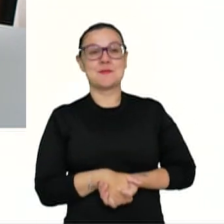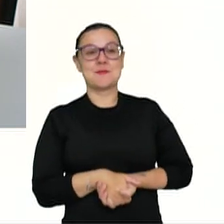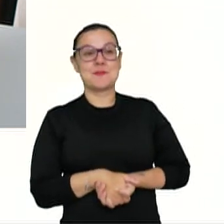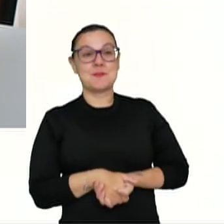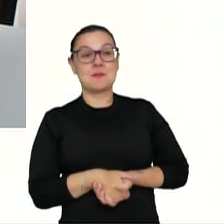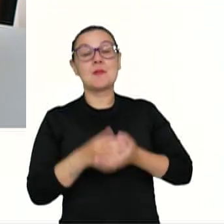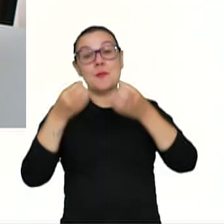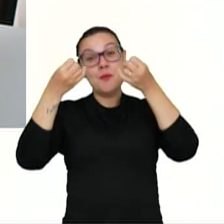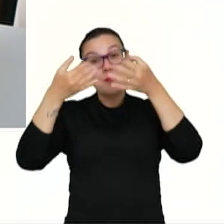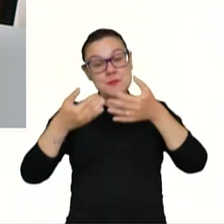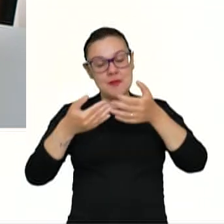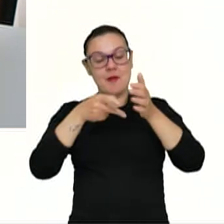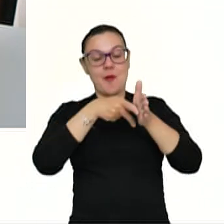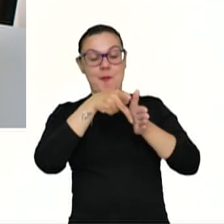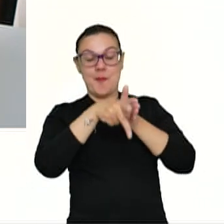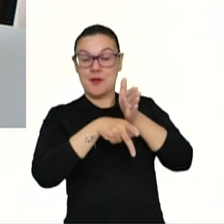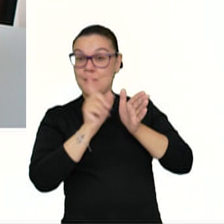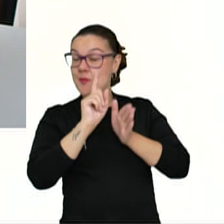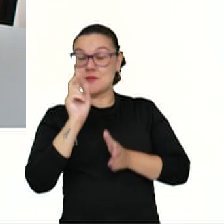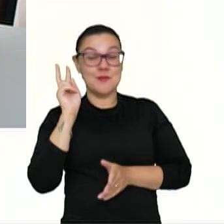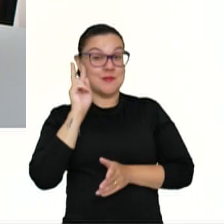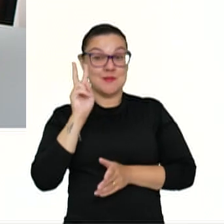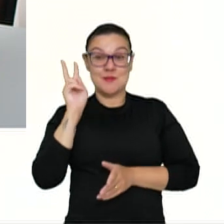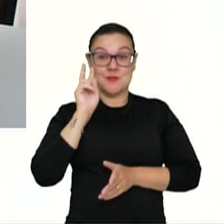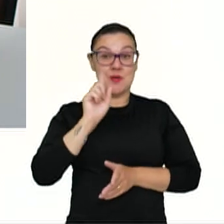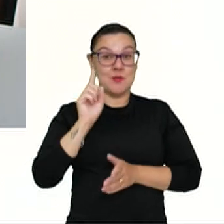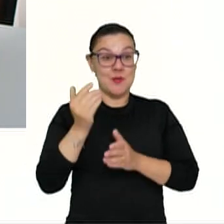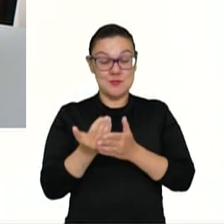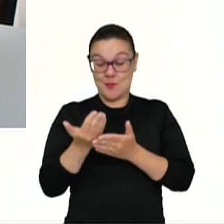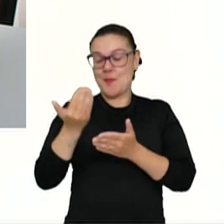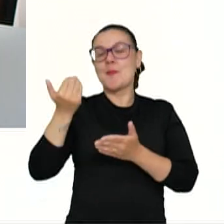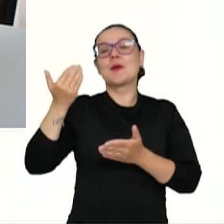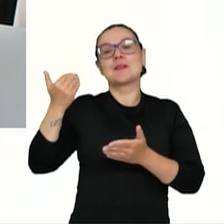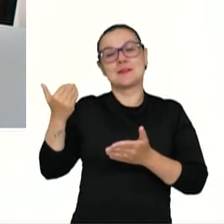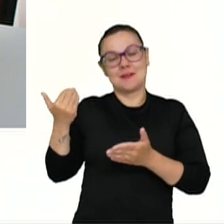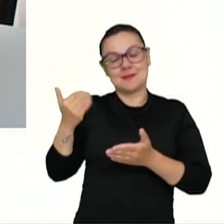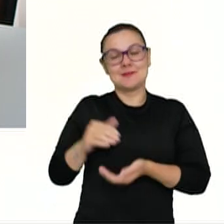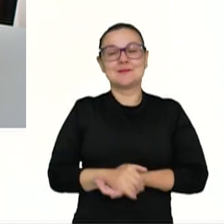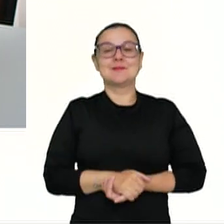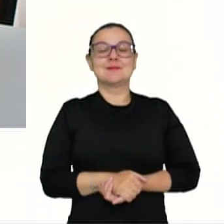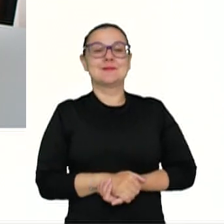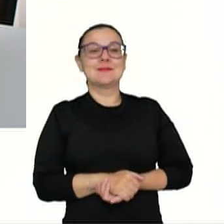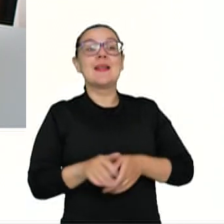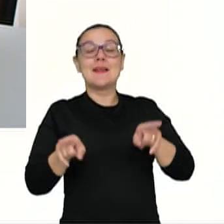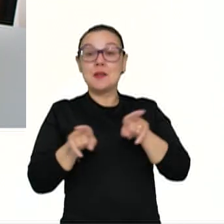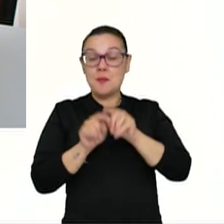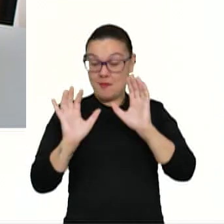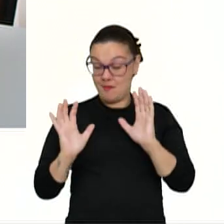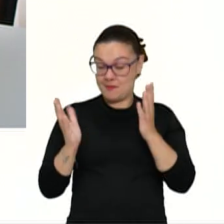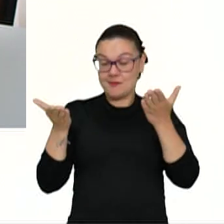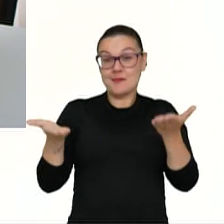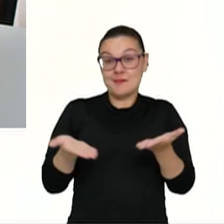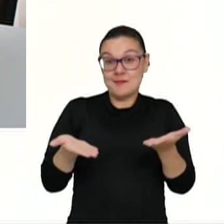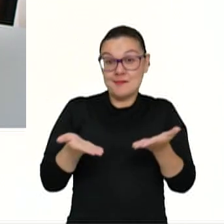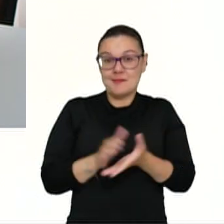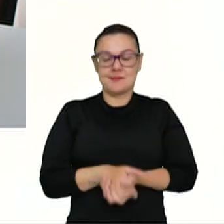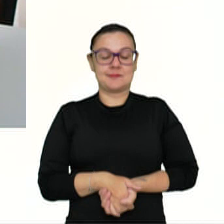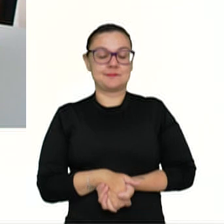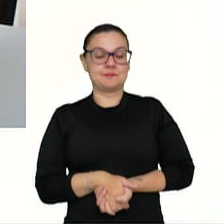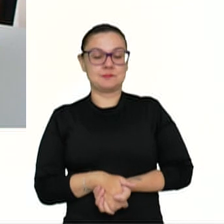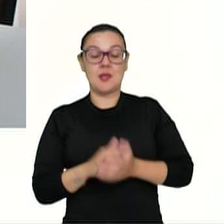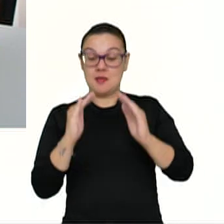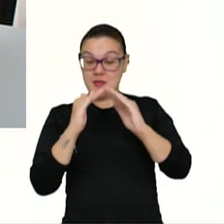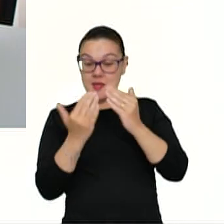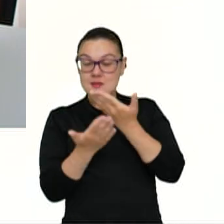eu disse para vocês, Paranaguá não é só história, não é só o que ficou para trás, né, professora Clarice? Também é o que está acontecendo agora. E as escolas